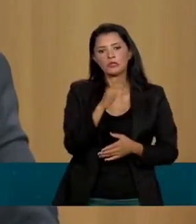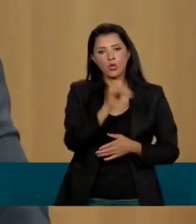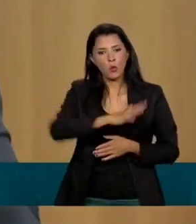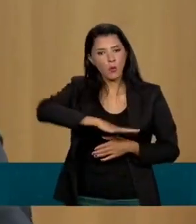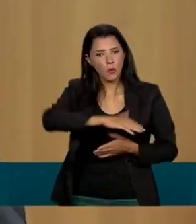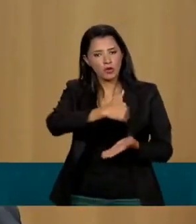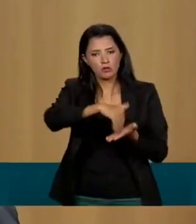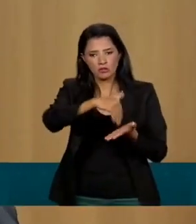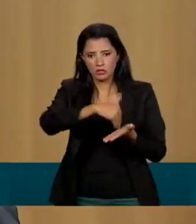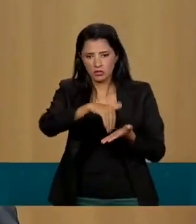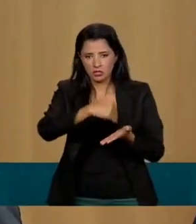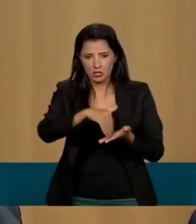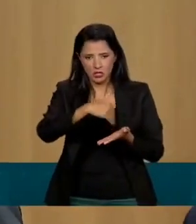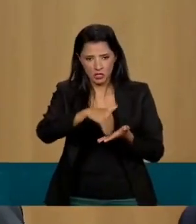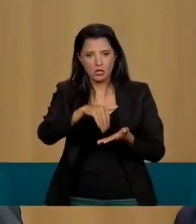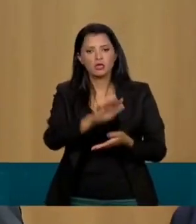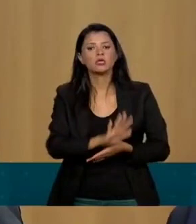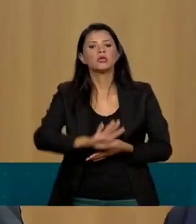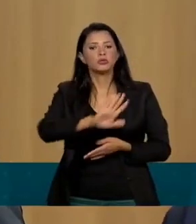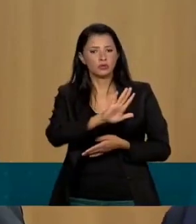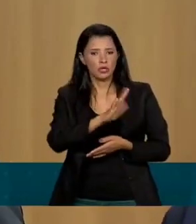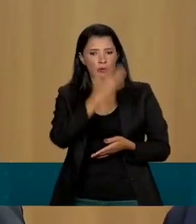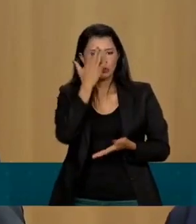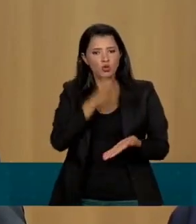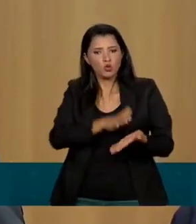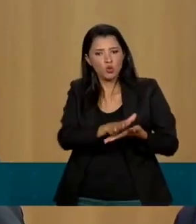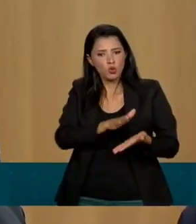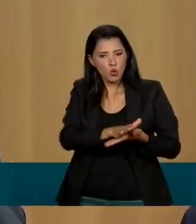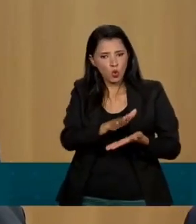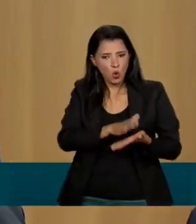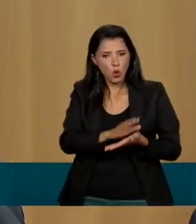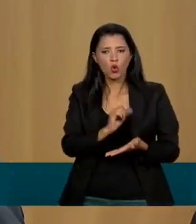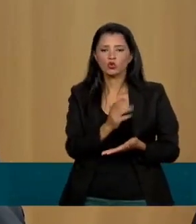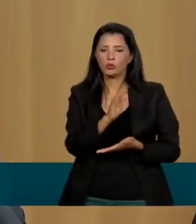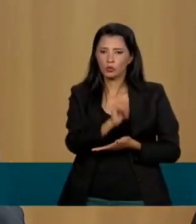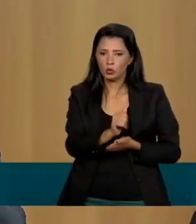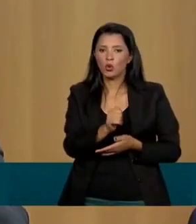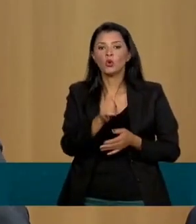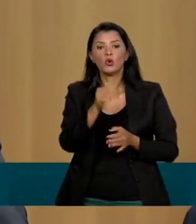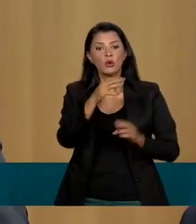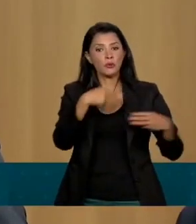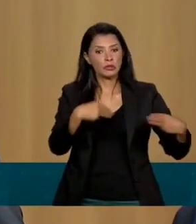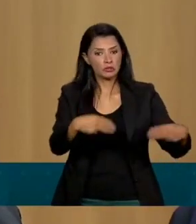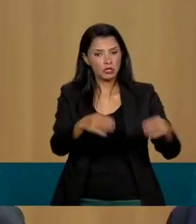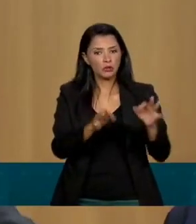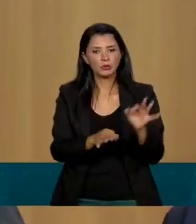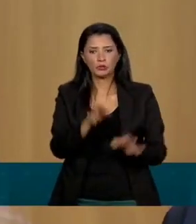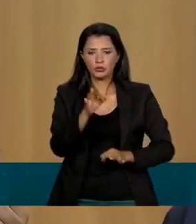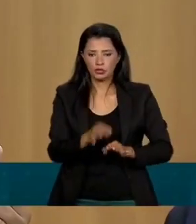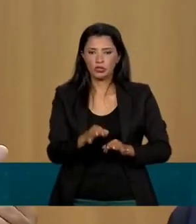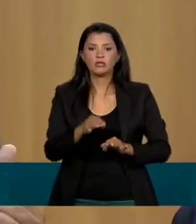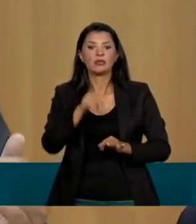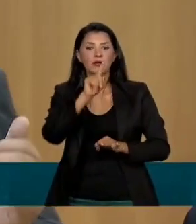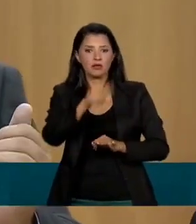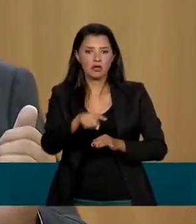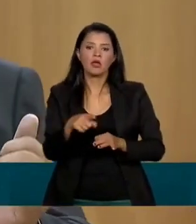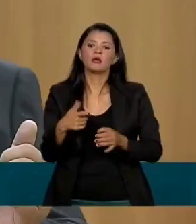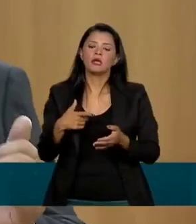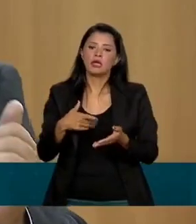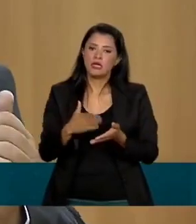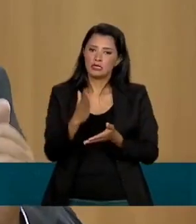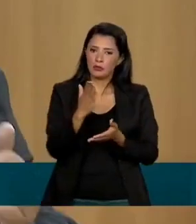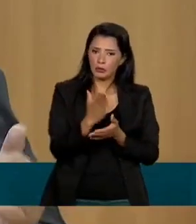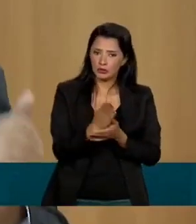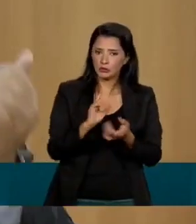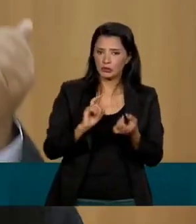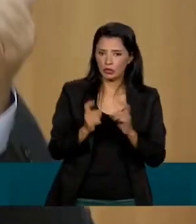da Secretaria Nacional do Consumidor, do Ministério da Justiça, que é a instauração desse processo administrativo no